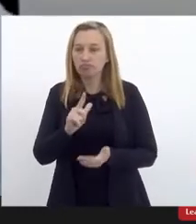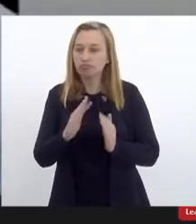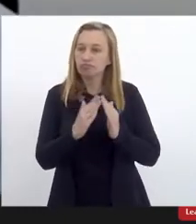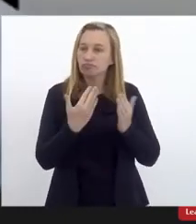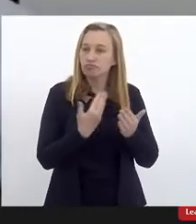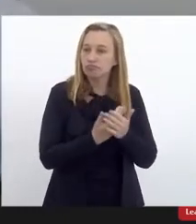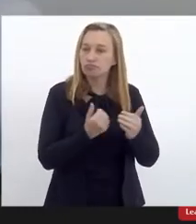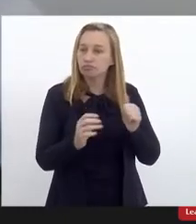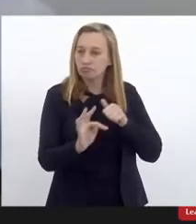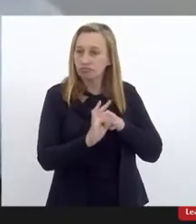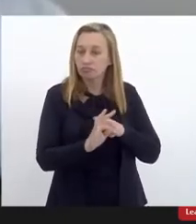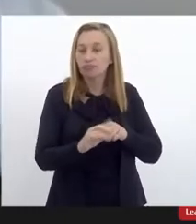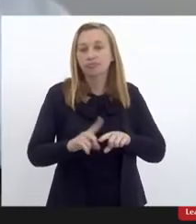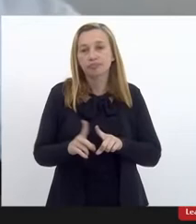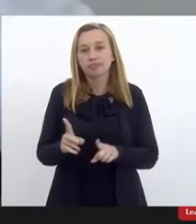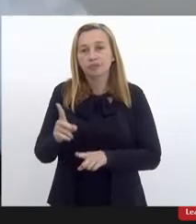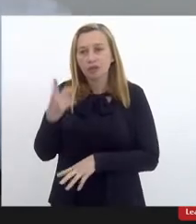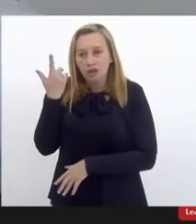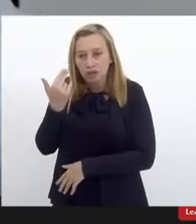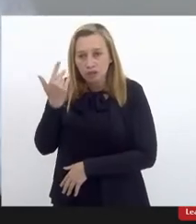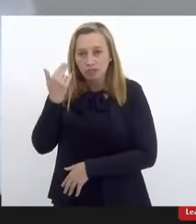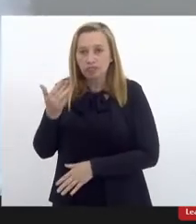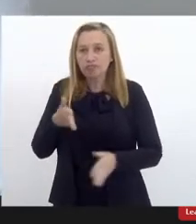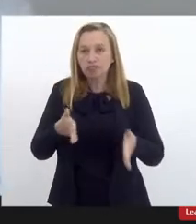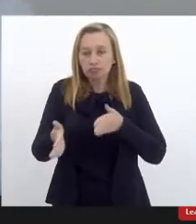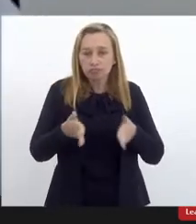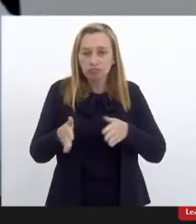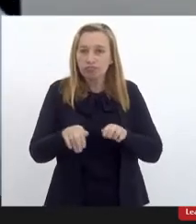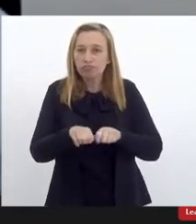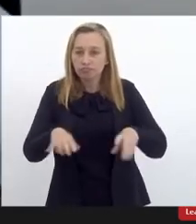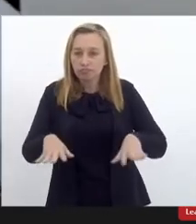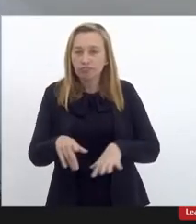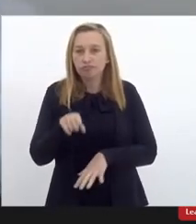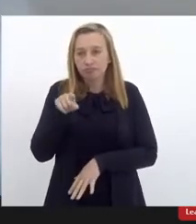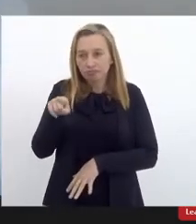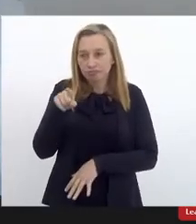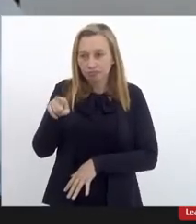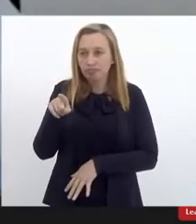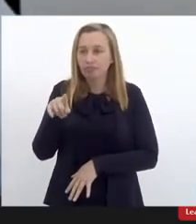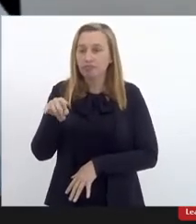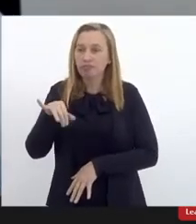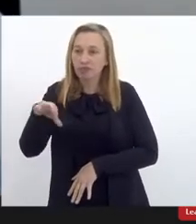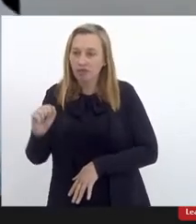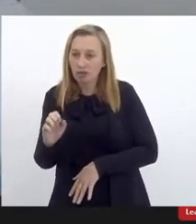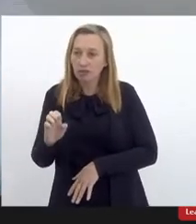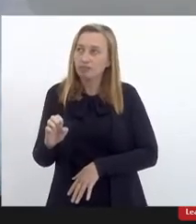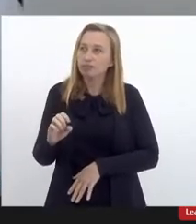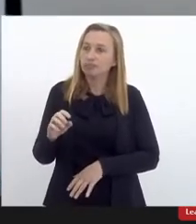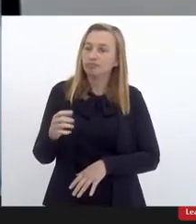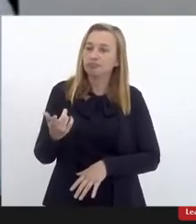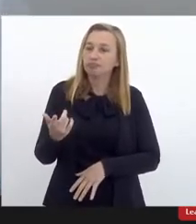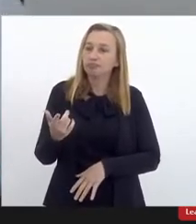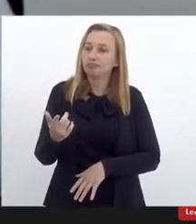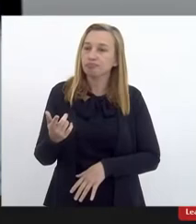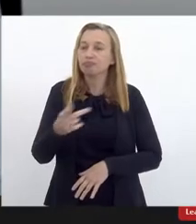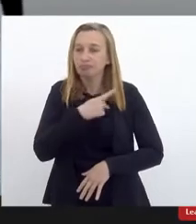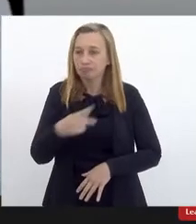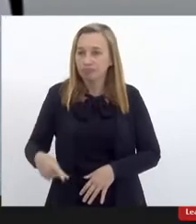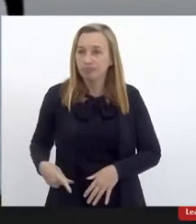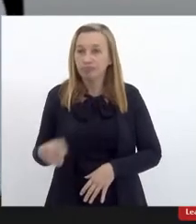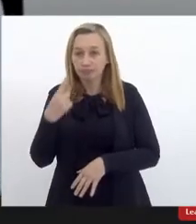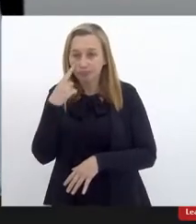mas, realmente, esse período da pandemia, e você, Carrilho, como presidente do órgão, vivenciou isso de um lugar